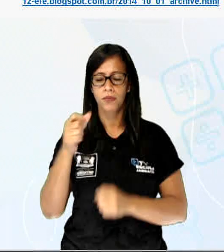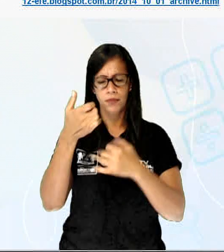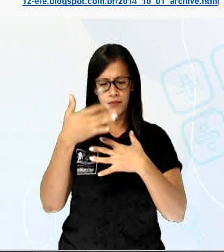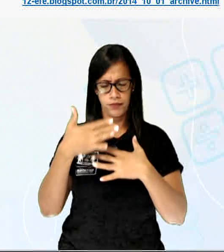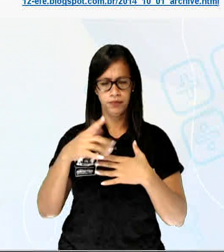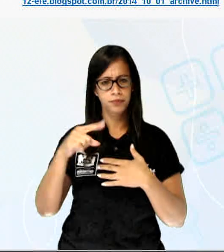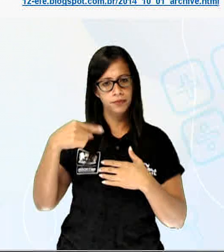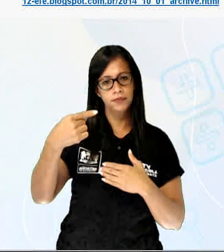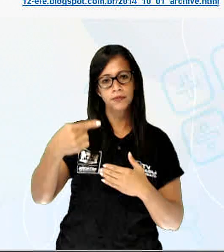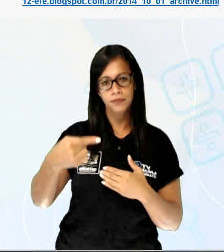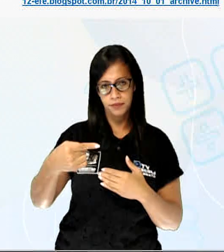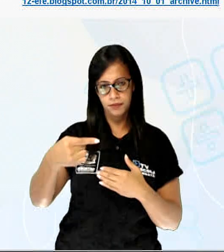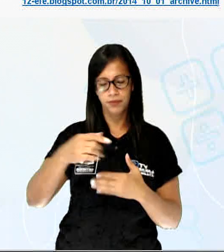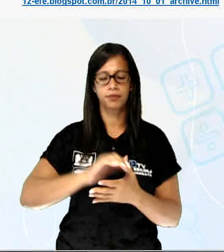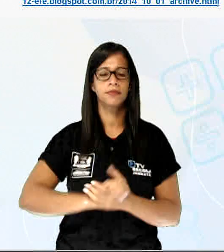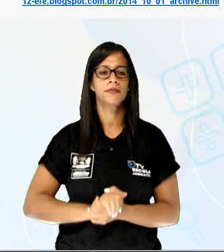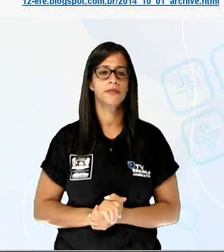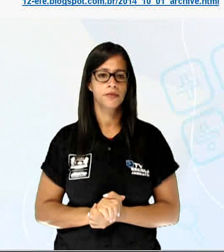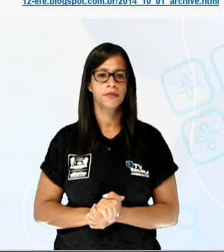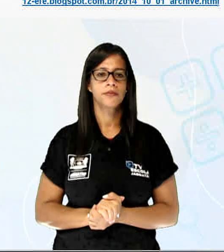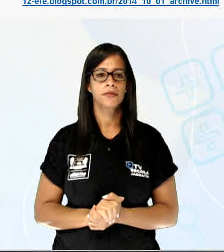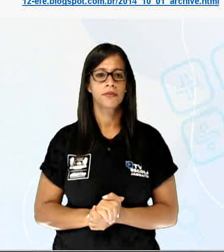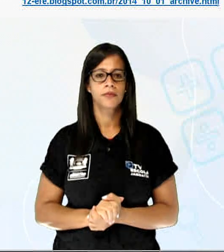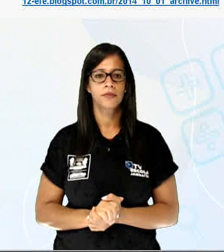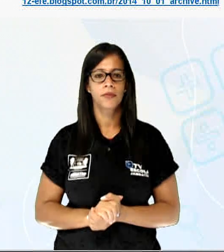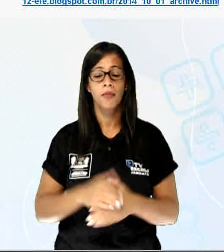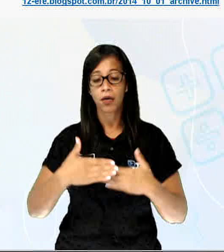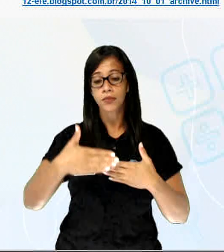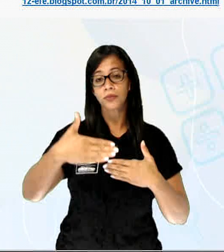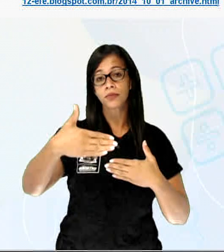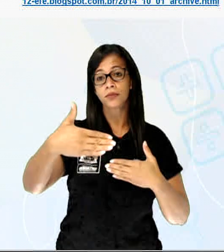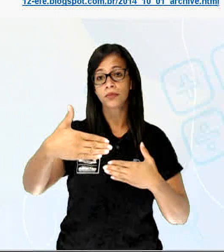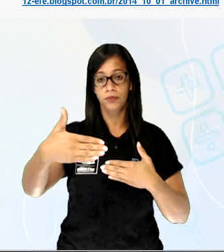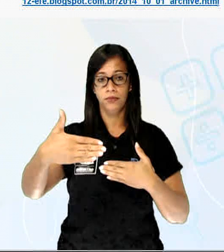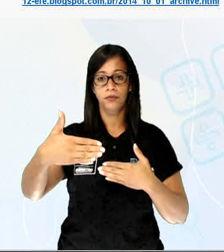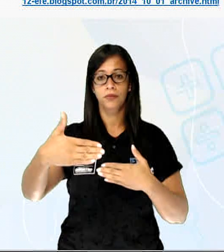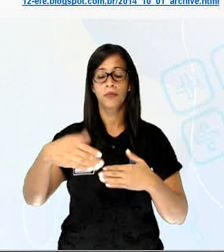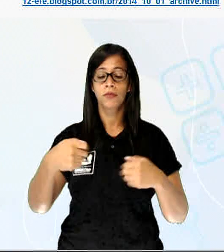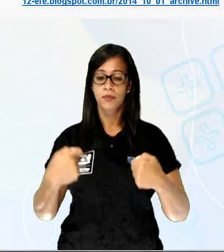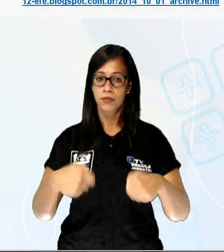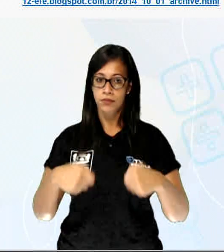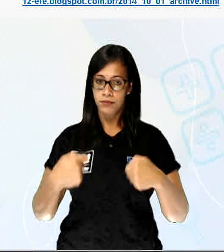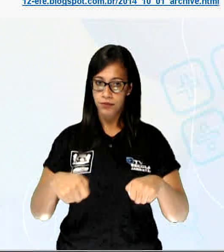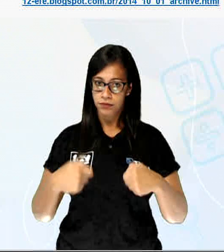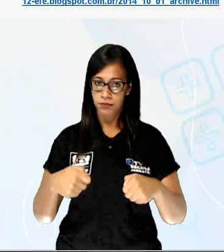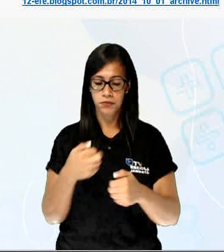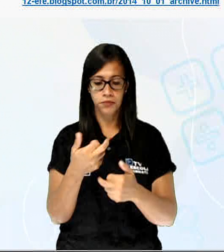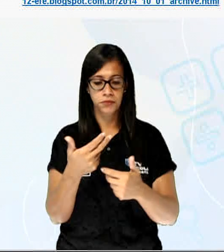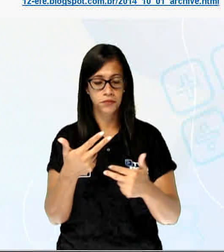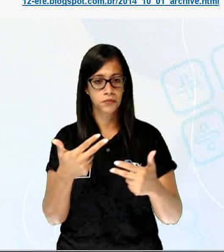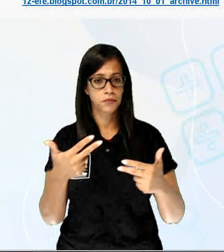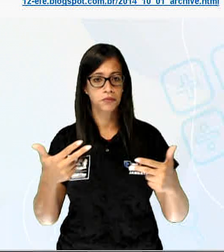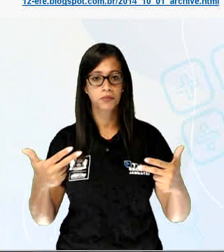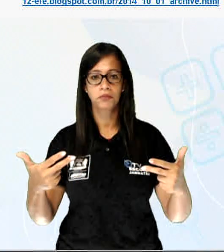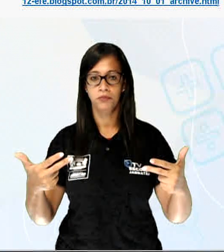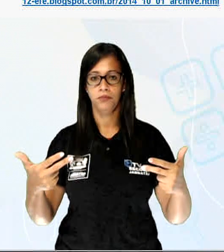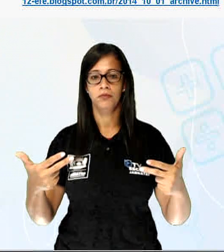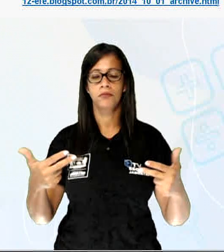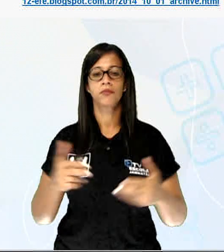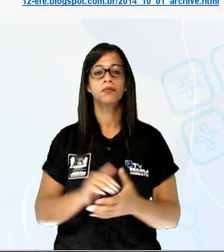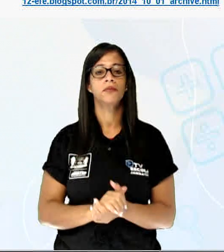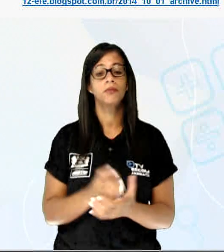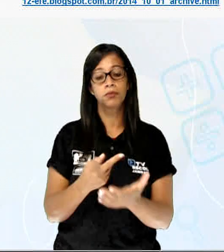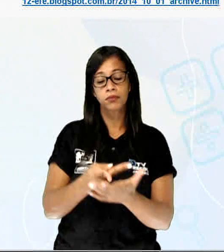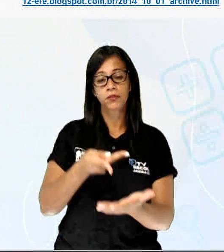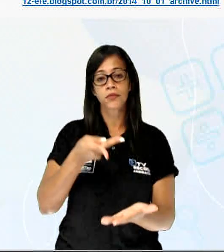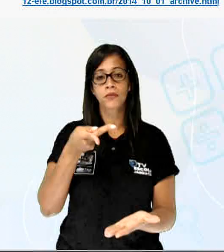para conduzir essas óperas, exigia-se um conjunto específico de instrumentos musicais para a execução da